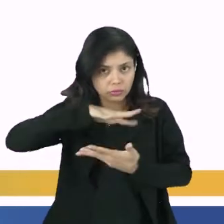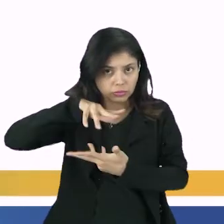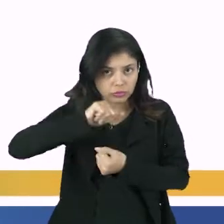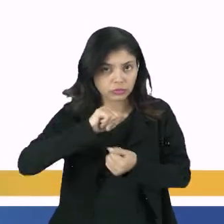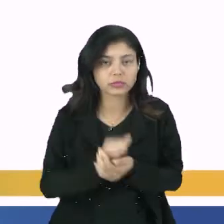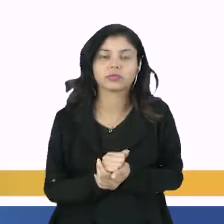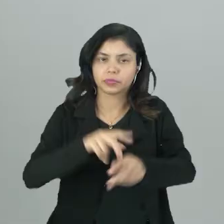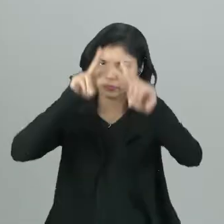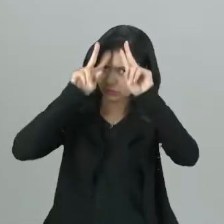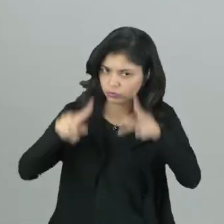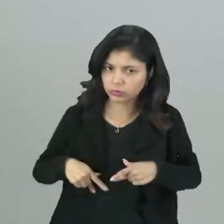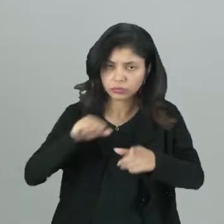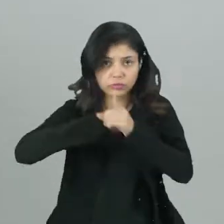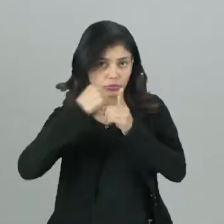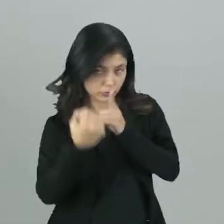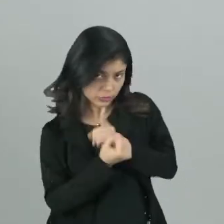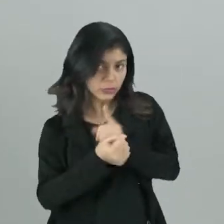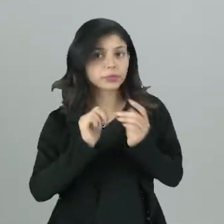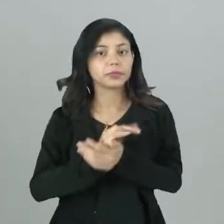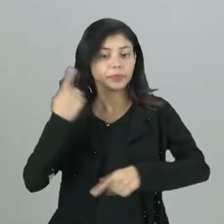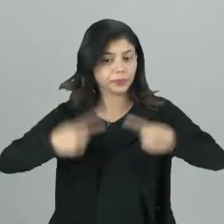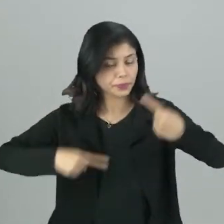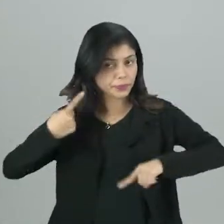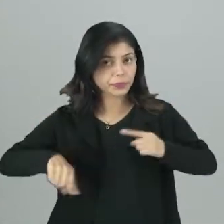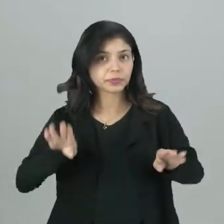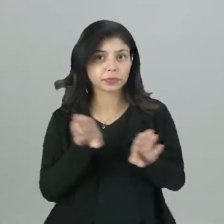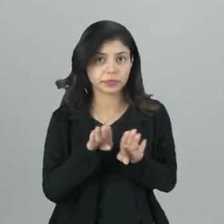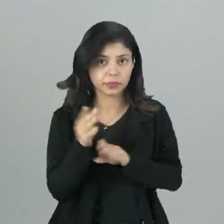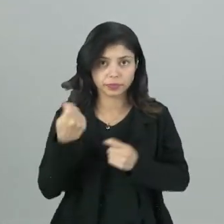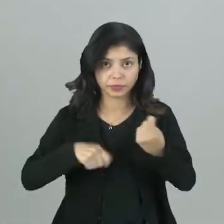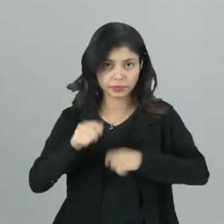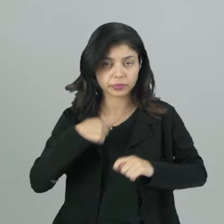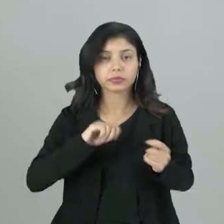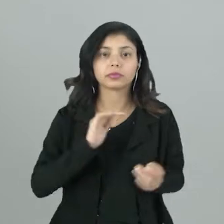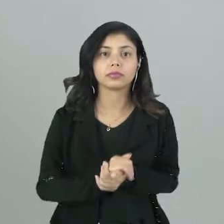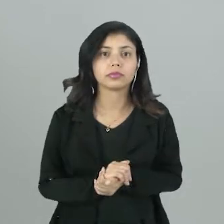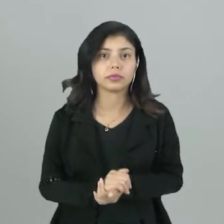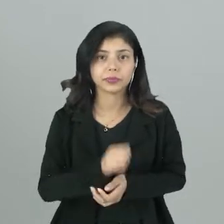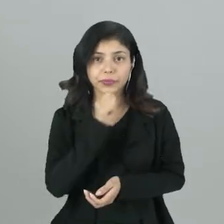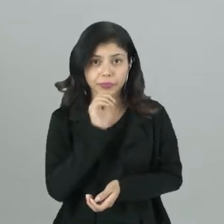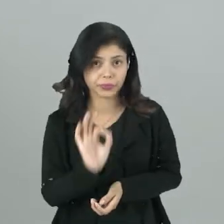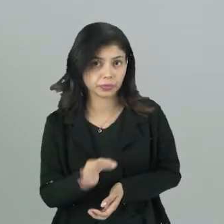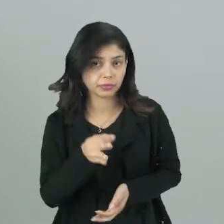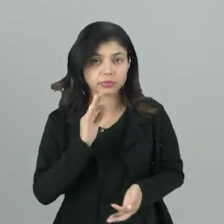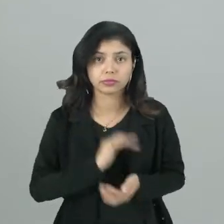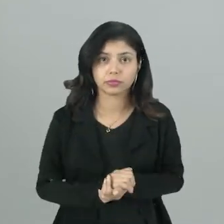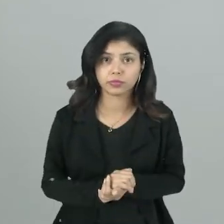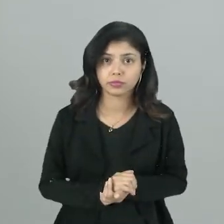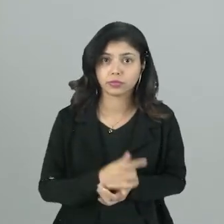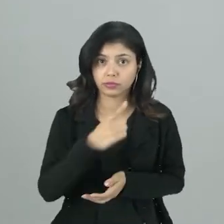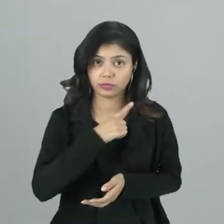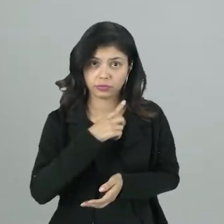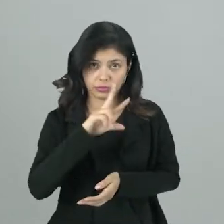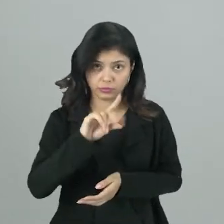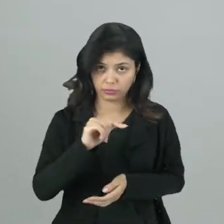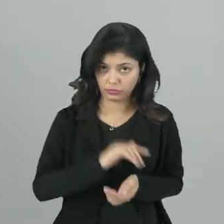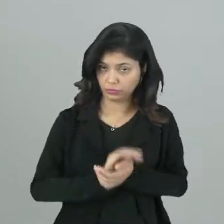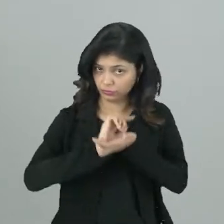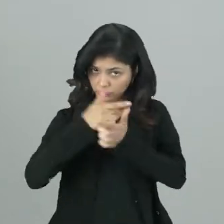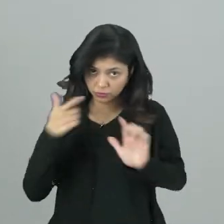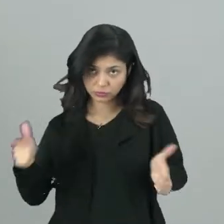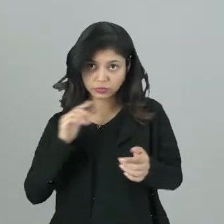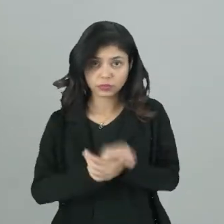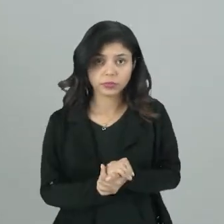transformações humanas, sociais, políticas e também econômicas, certo? A gente vai ter uma das